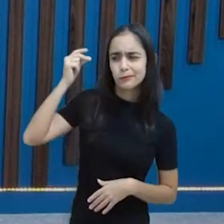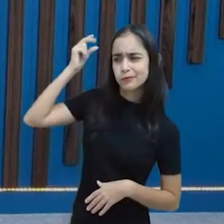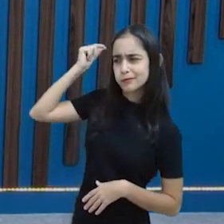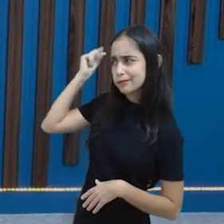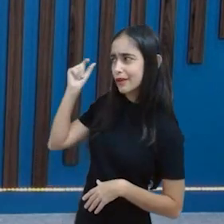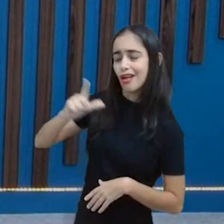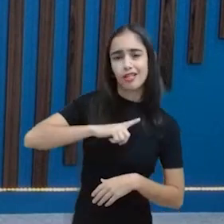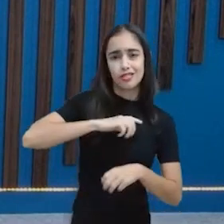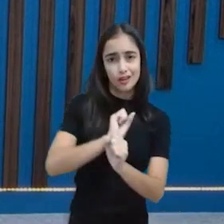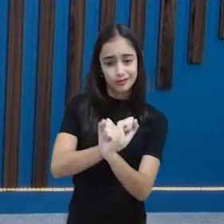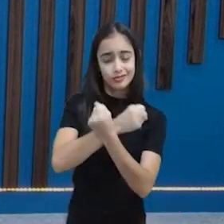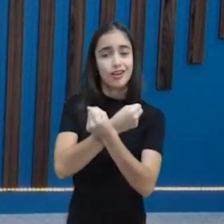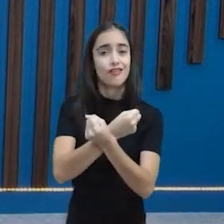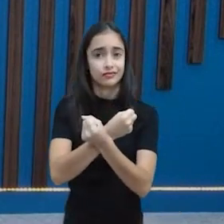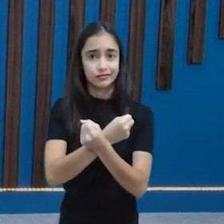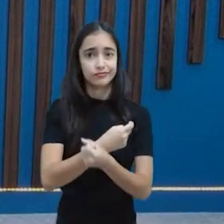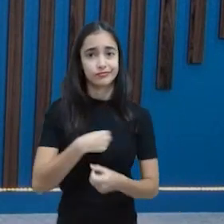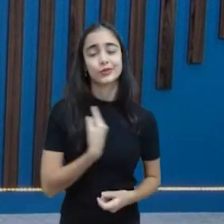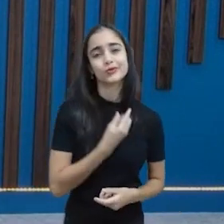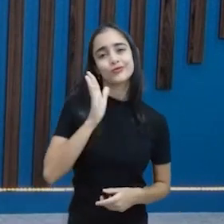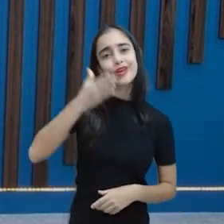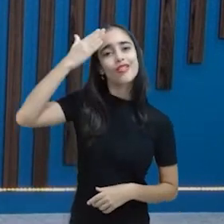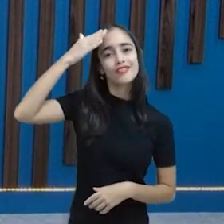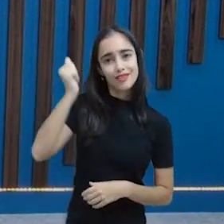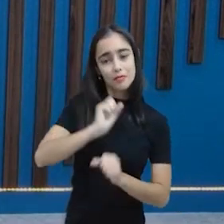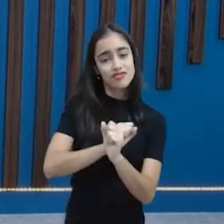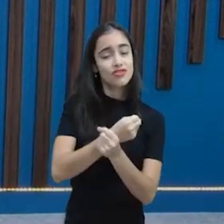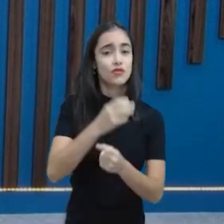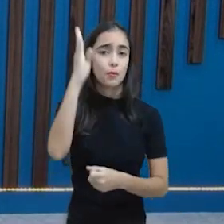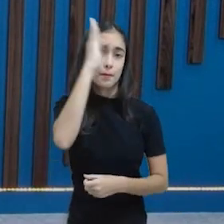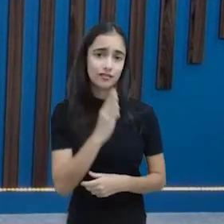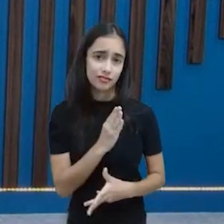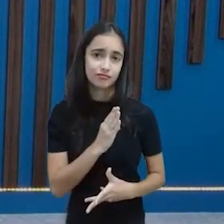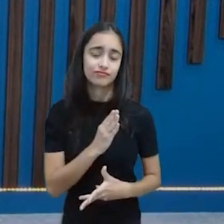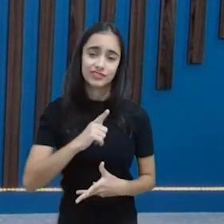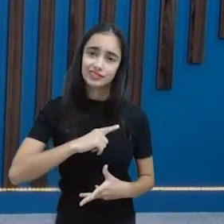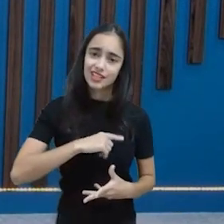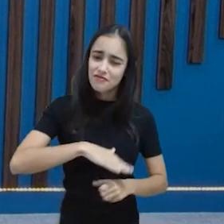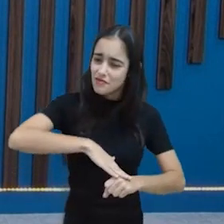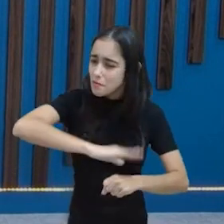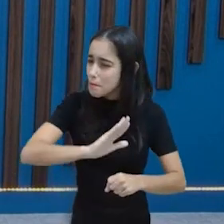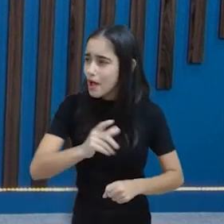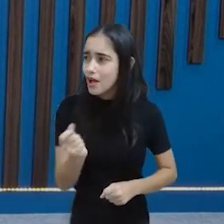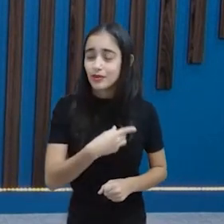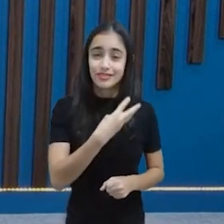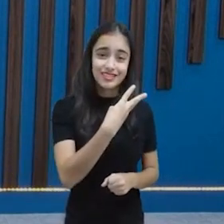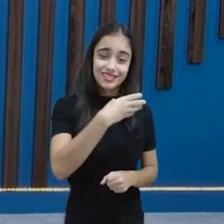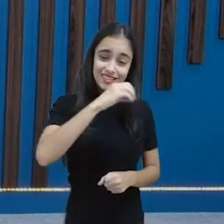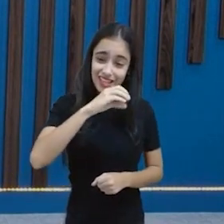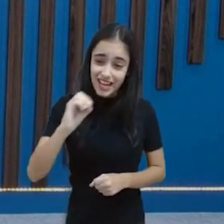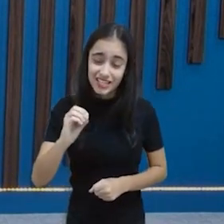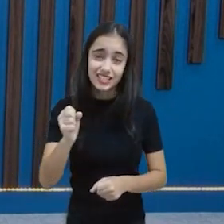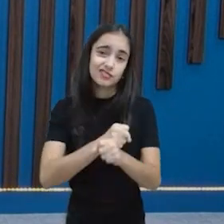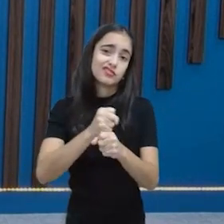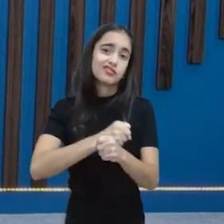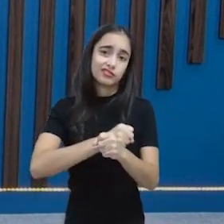escravidão, né? A gente sabe que a escravidão no Brasil durou mais de 300 anos, né? E aí